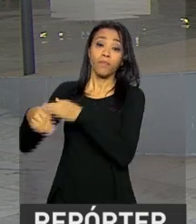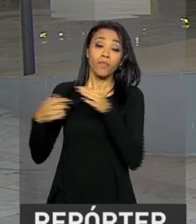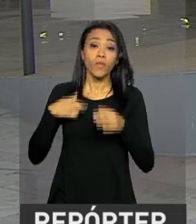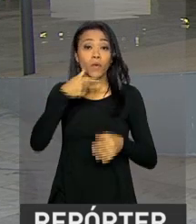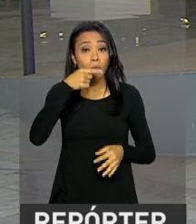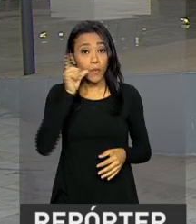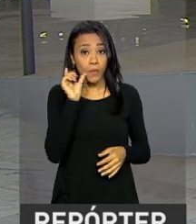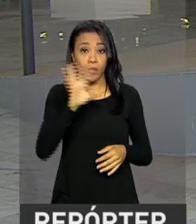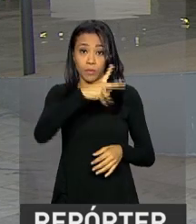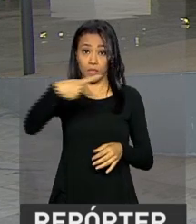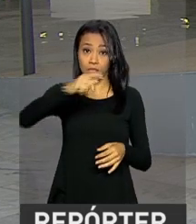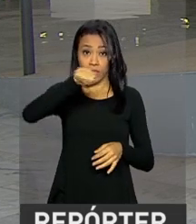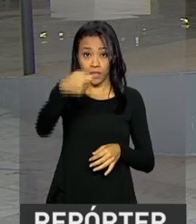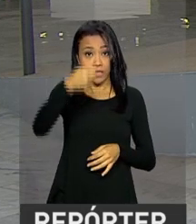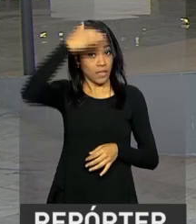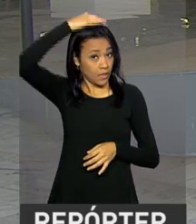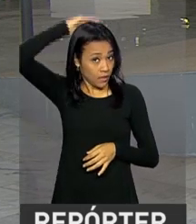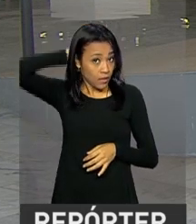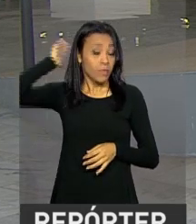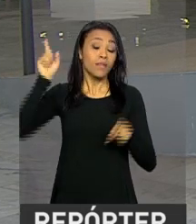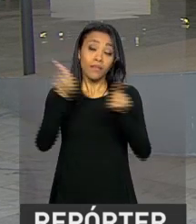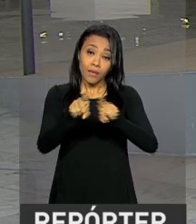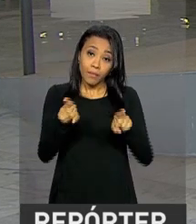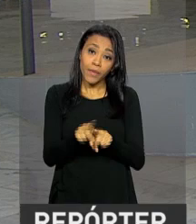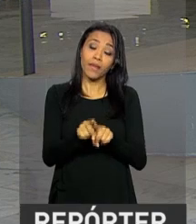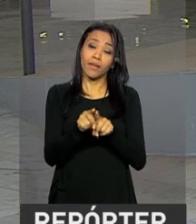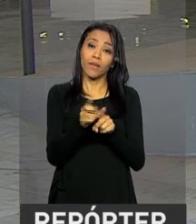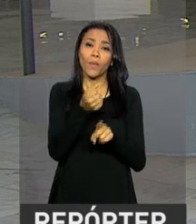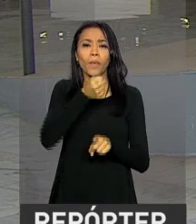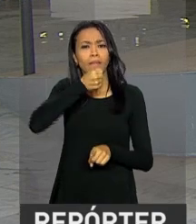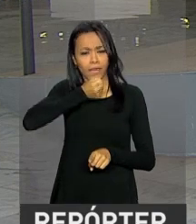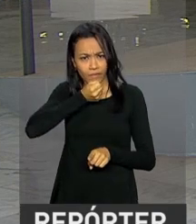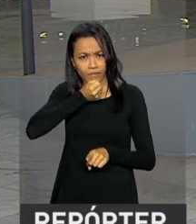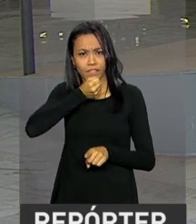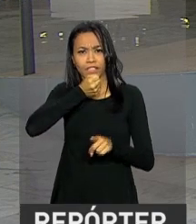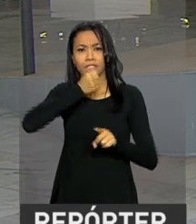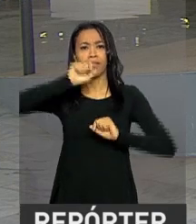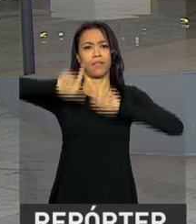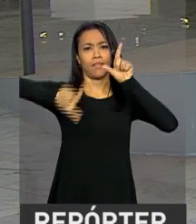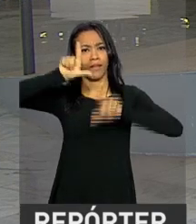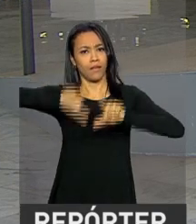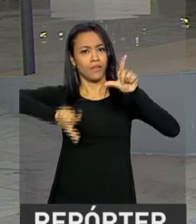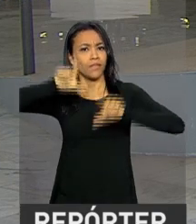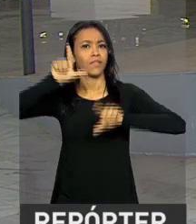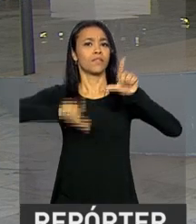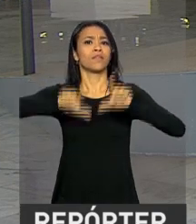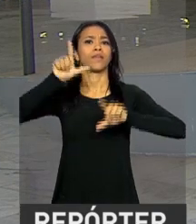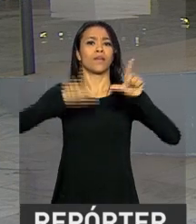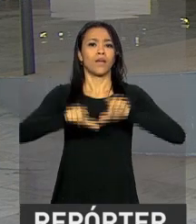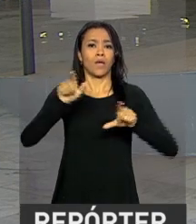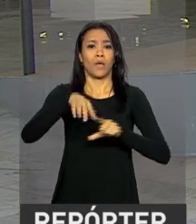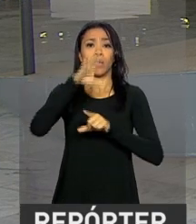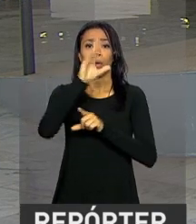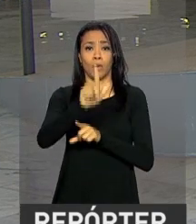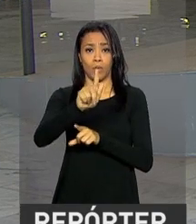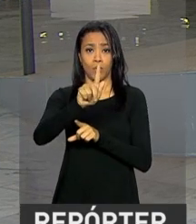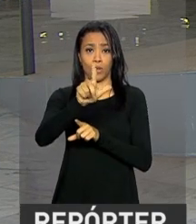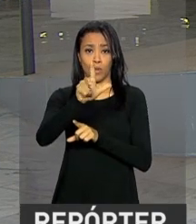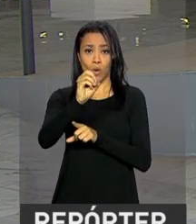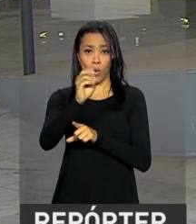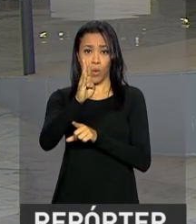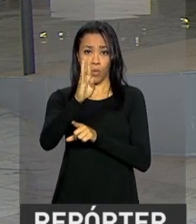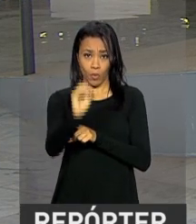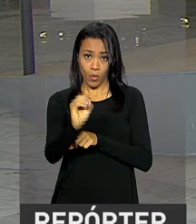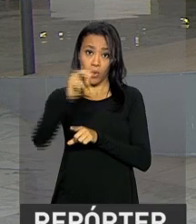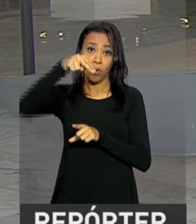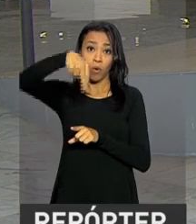também o presidente em exercício, Michel Temer, concedeu uma entrevista à rede de televisão Globo News. Essa entrevista foi veiculada